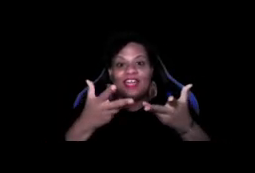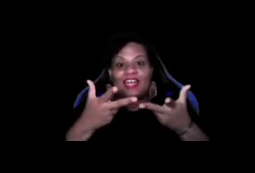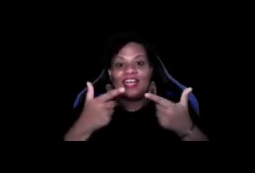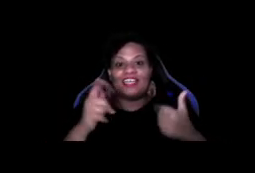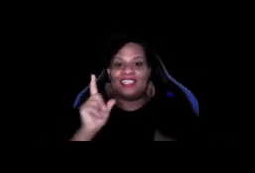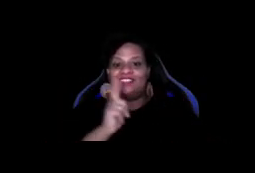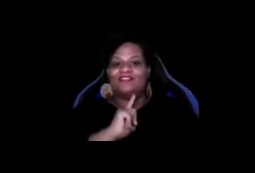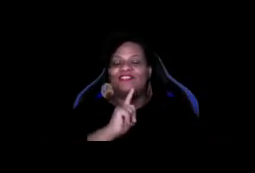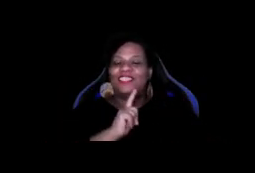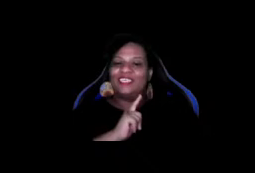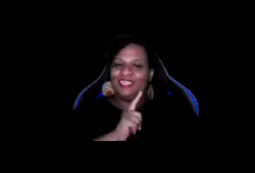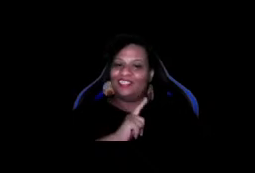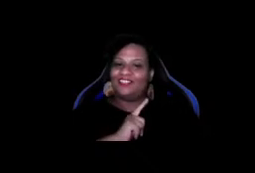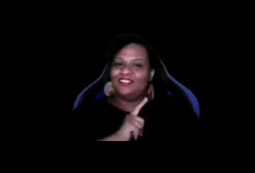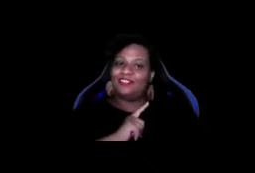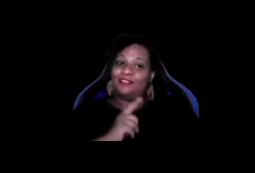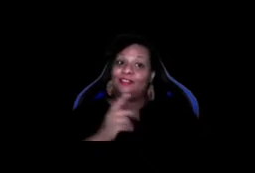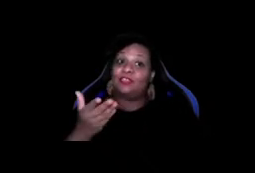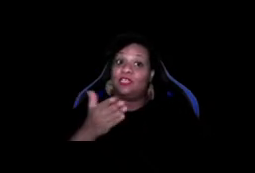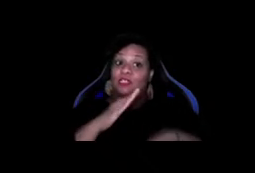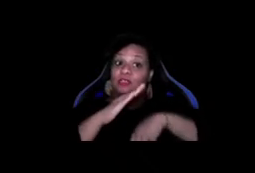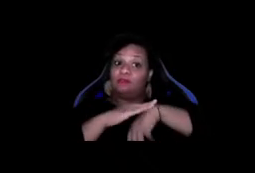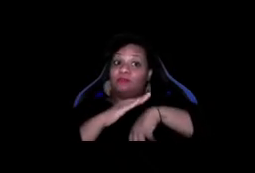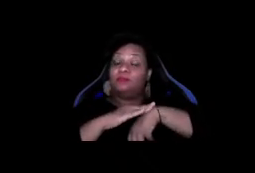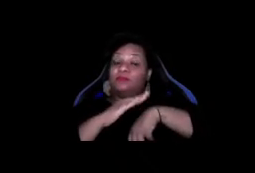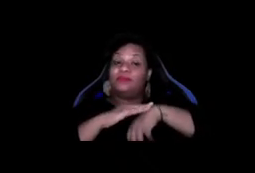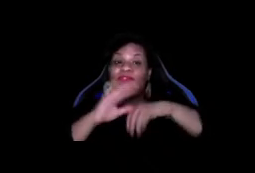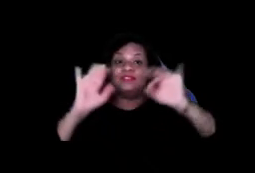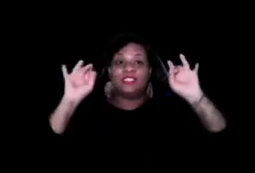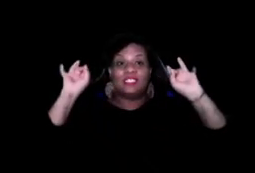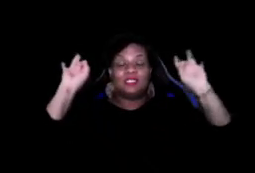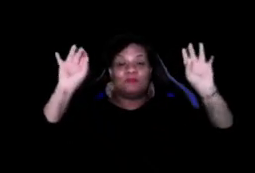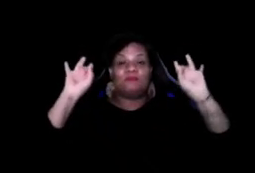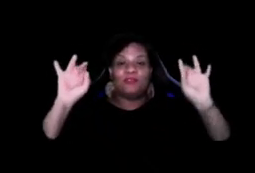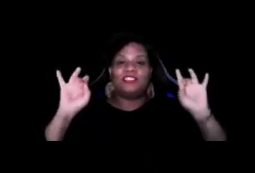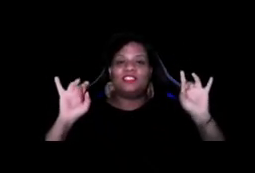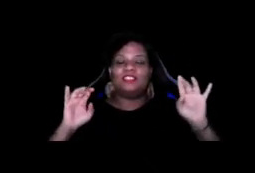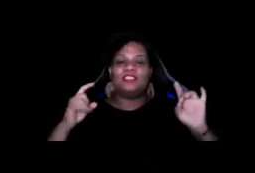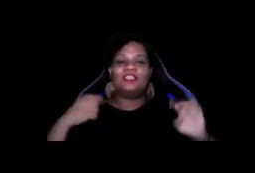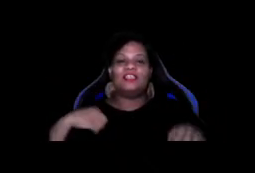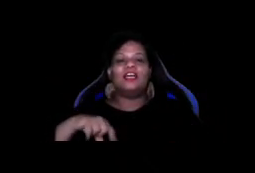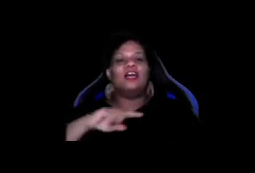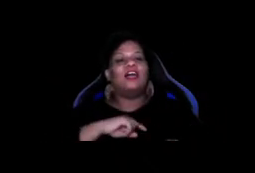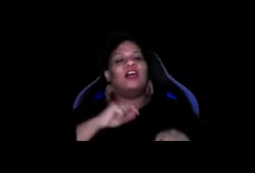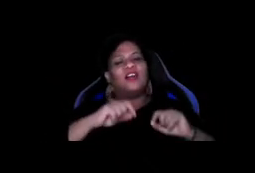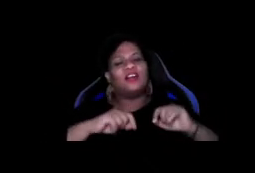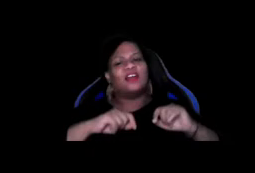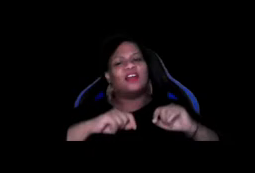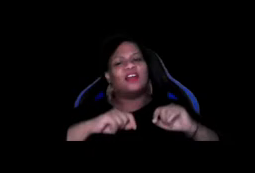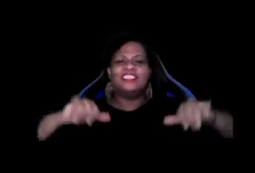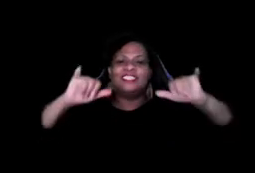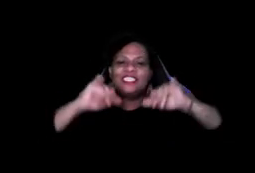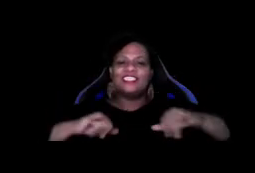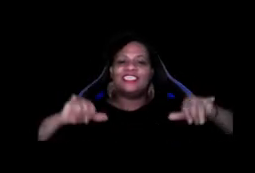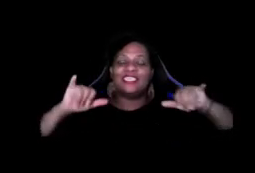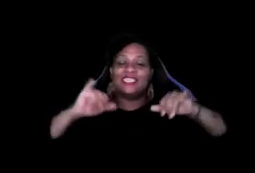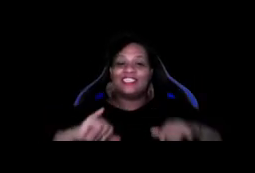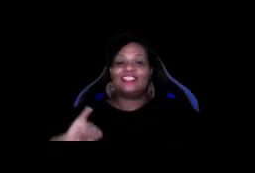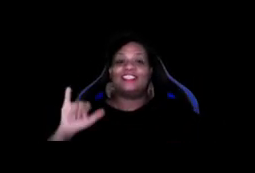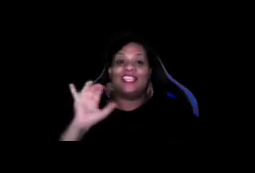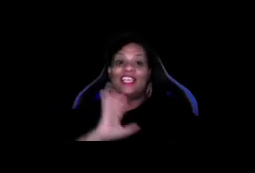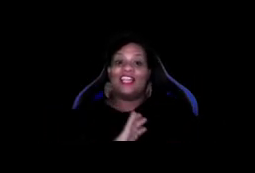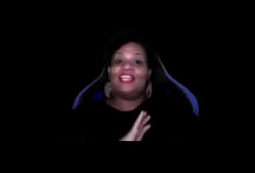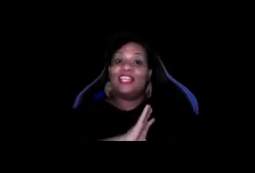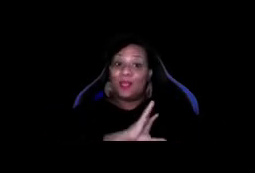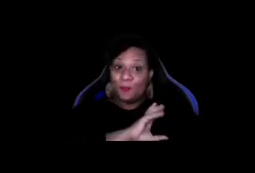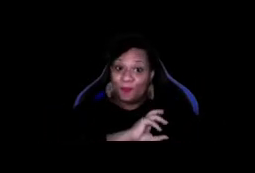né? E esse momento está sendo muito especial para a gente poder disseminar mesmo muito amor, né? Nesse momento que a